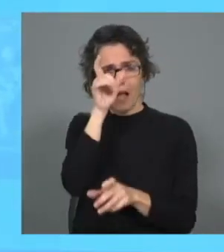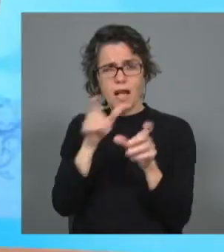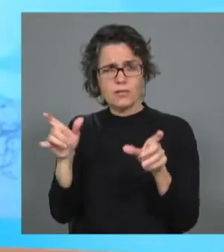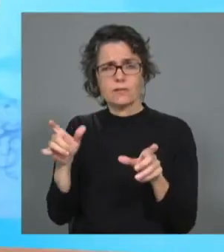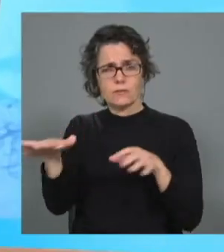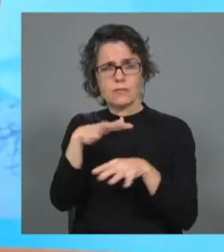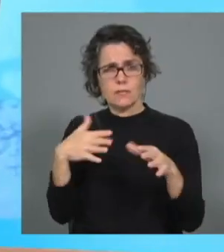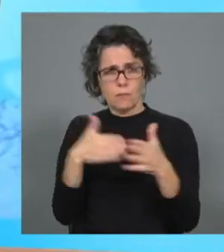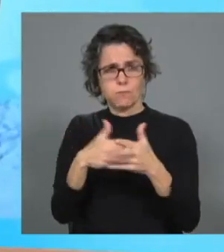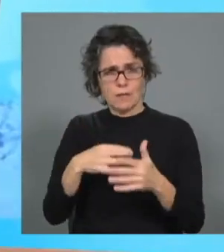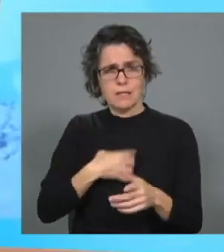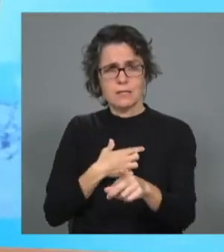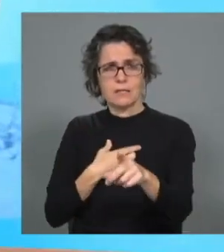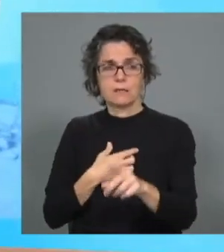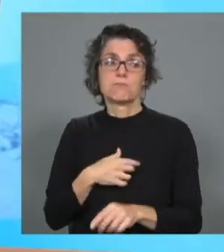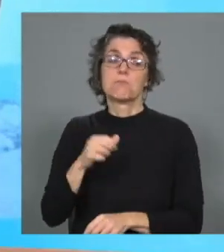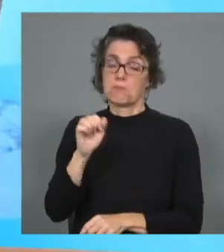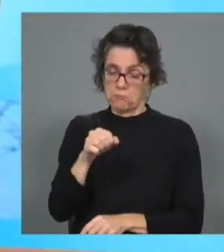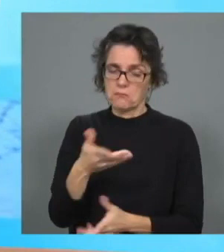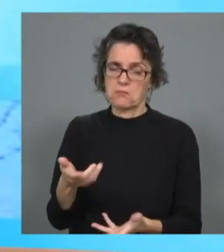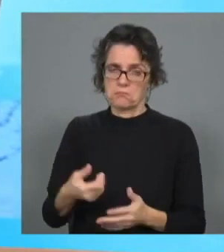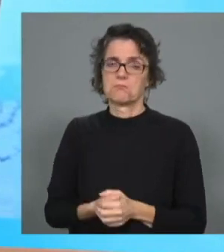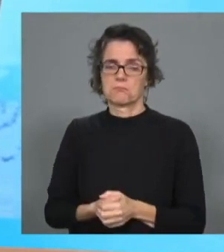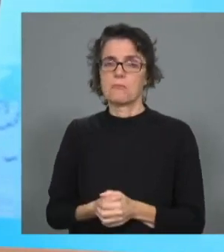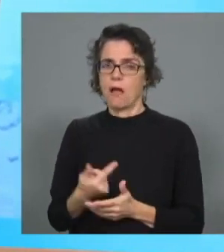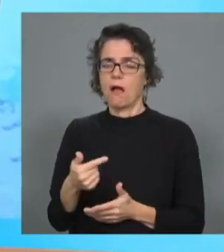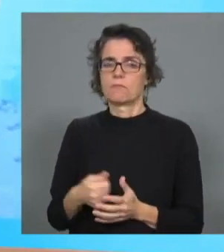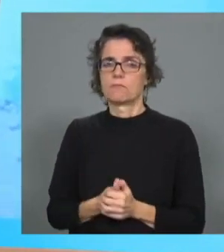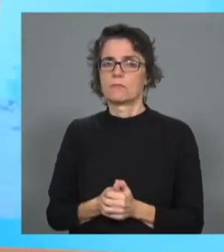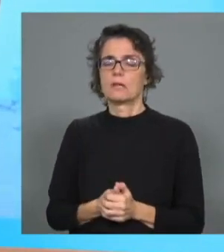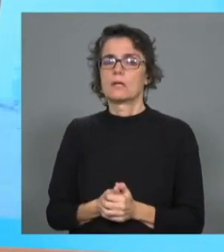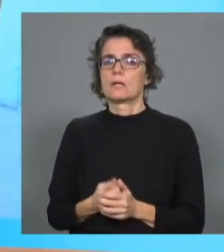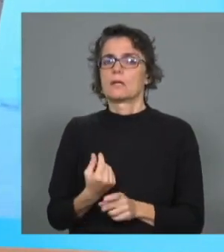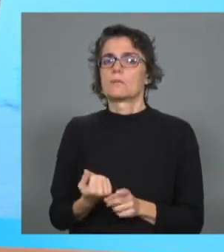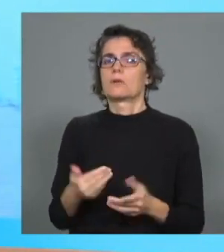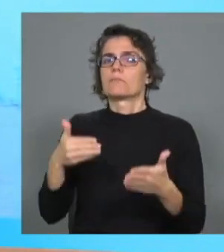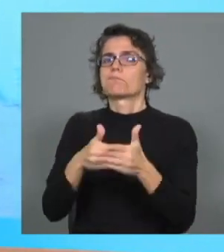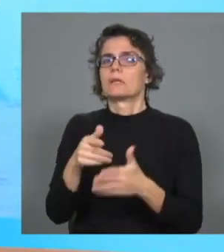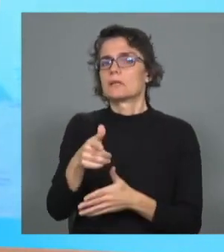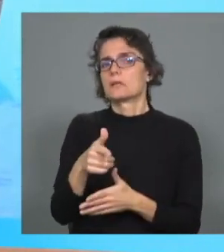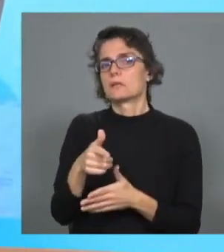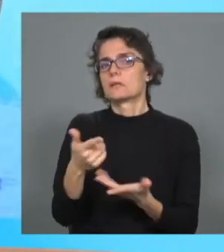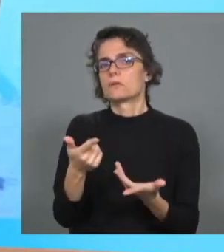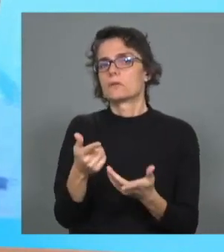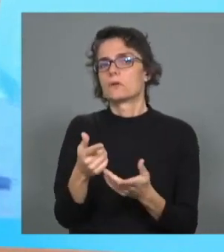barreiras e não se colocam o mesmo estilo de barreiras, por exemplo, a ação dos